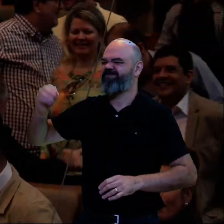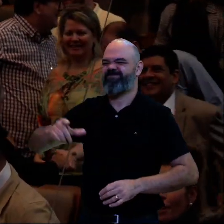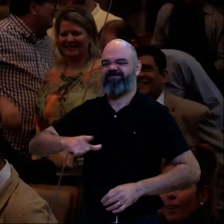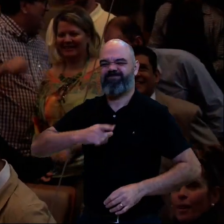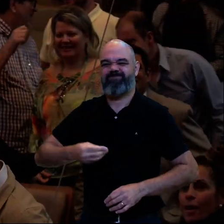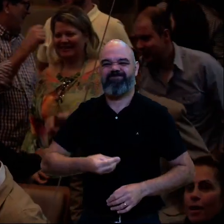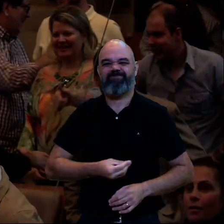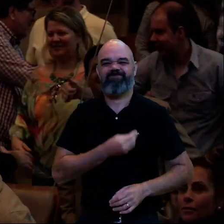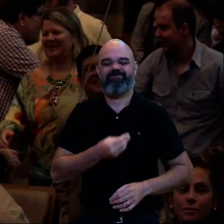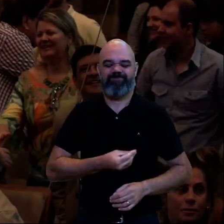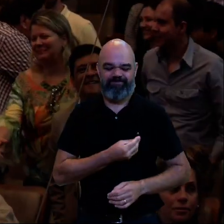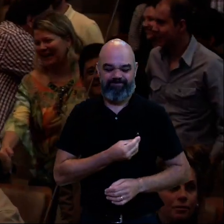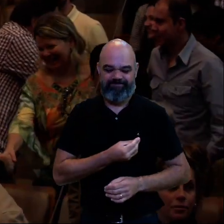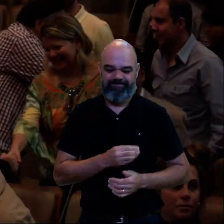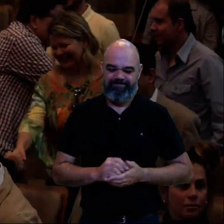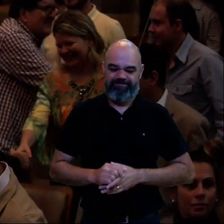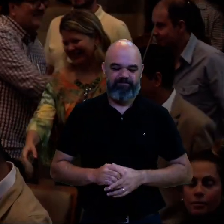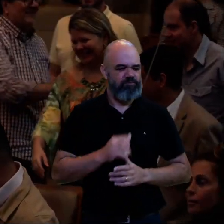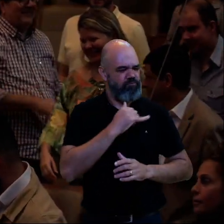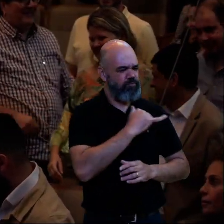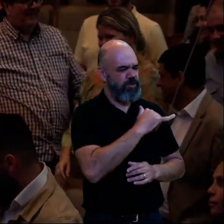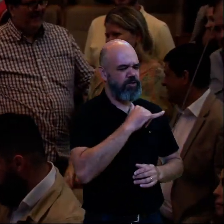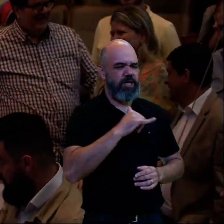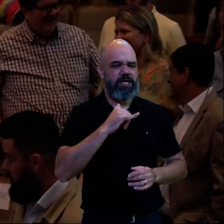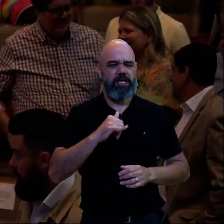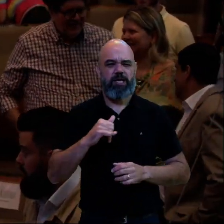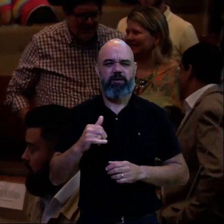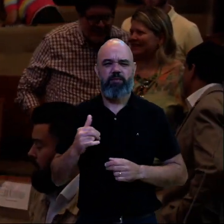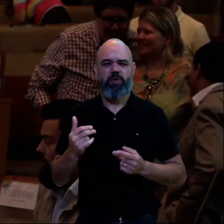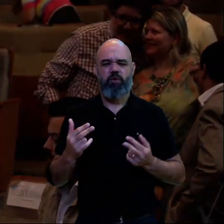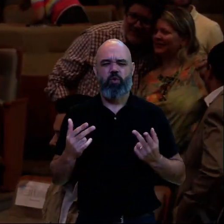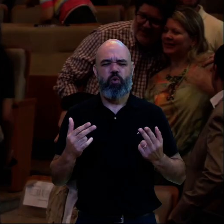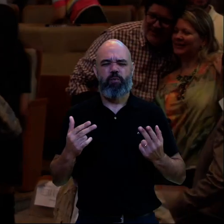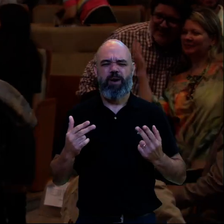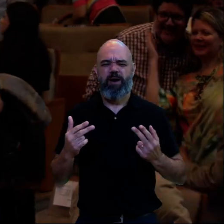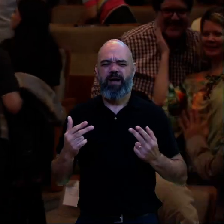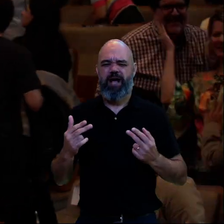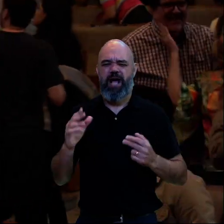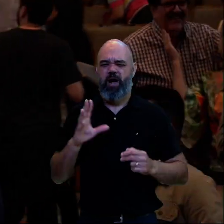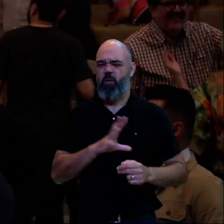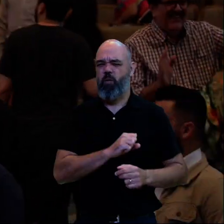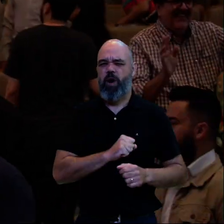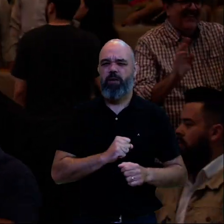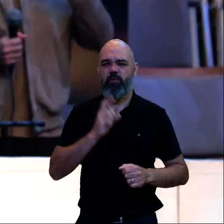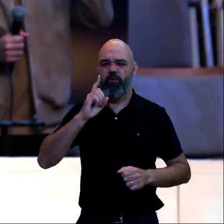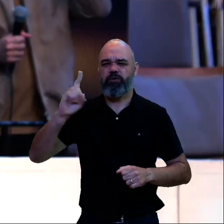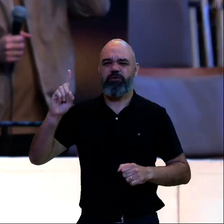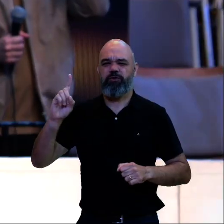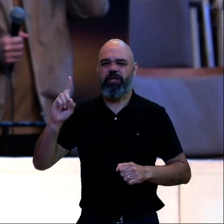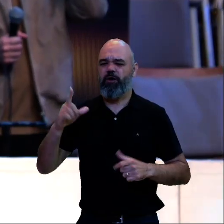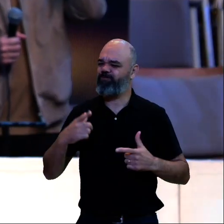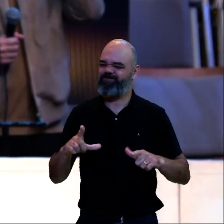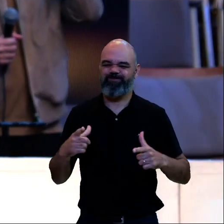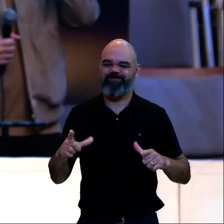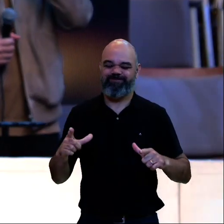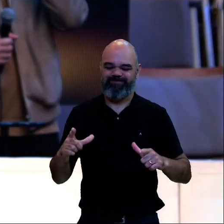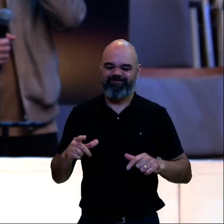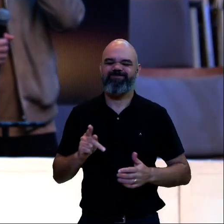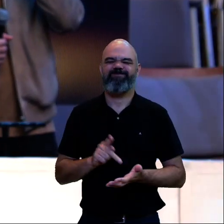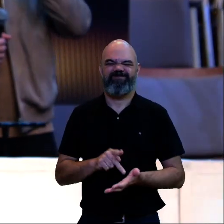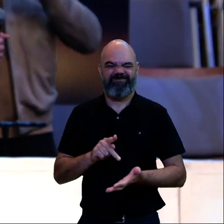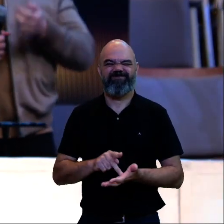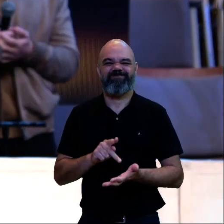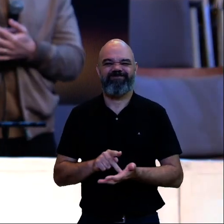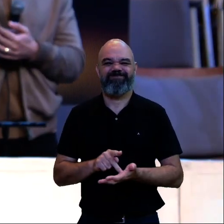disso declararmos que não há outro amor maior ou melhor do que o amor do Senhor por nós. E realmente não